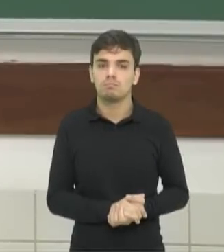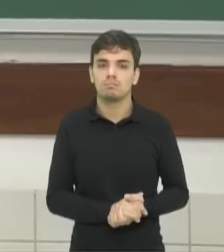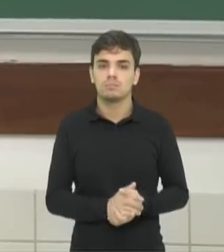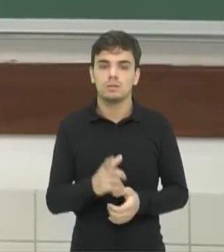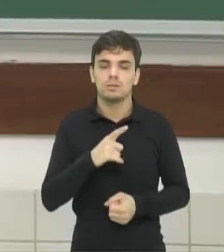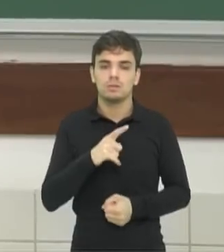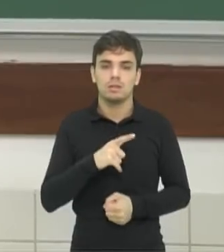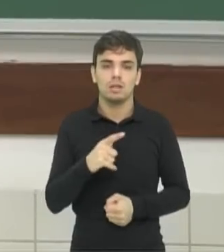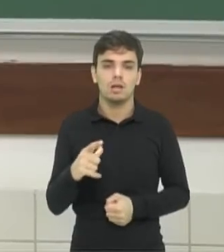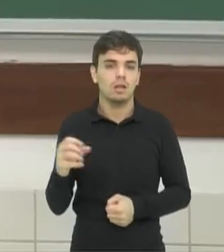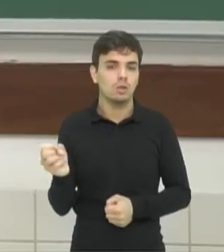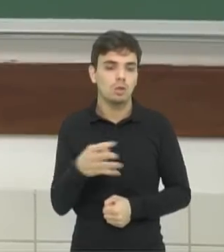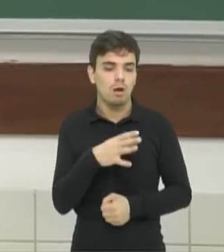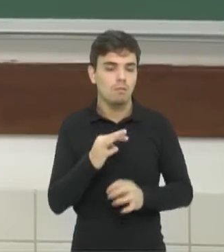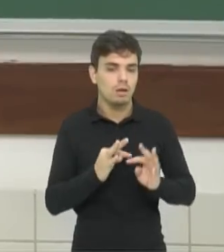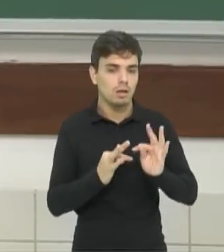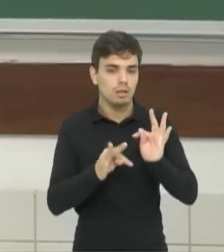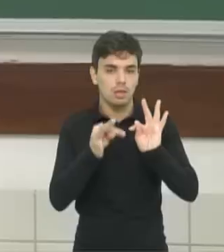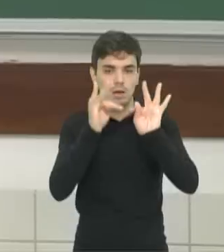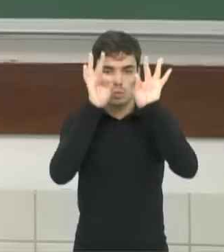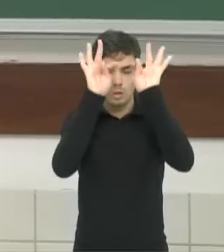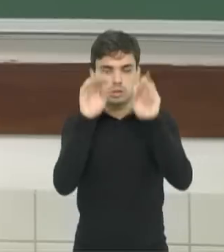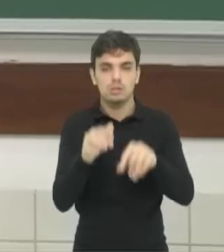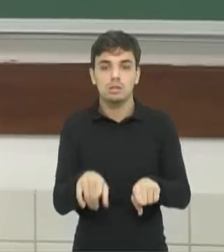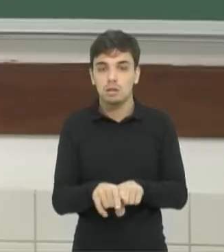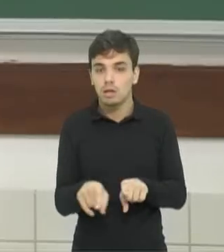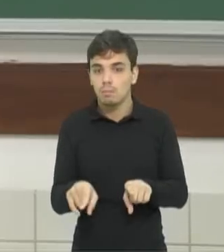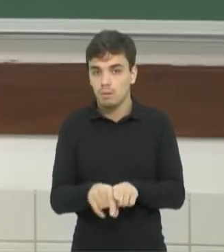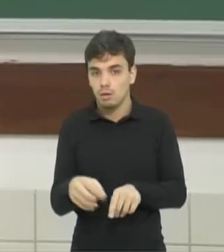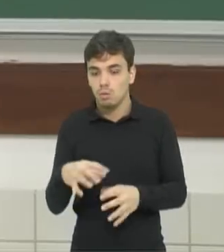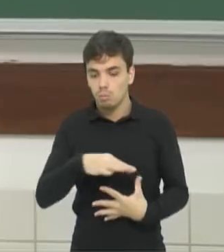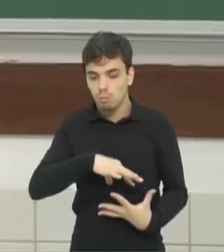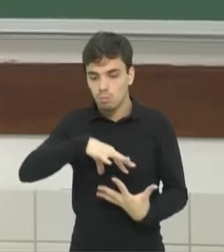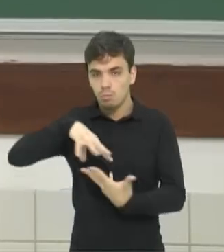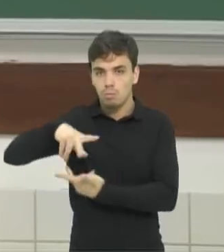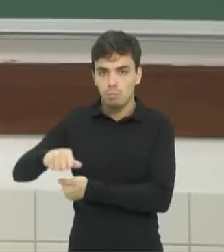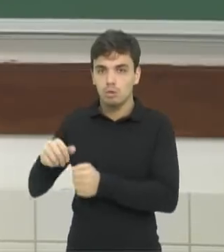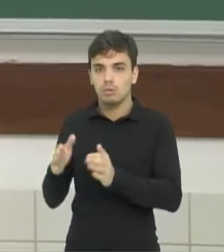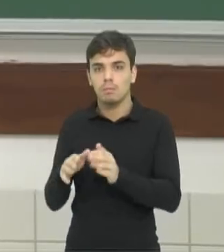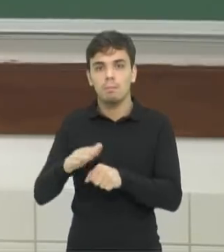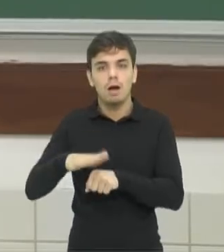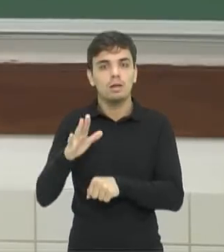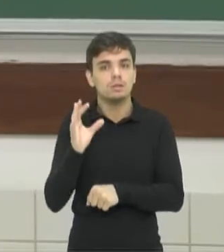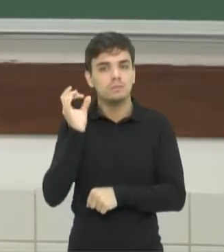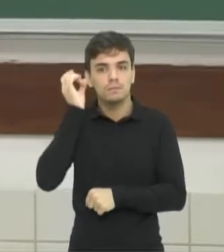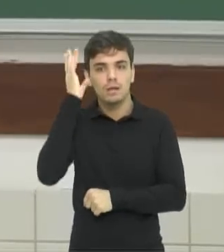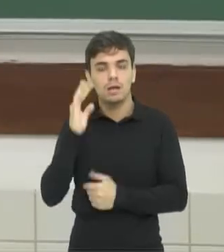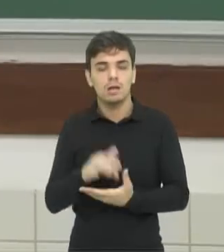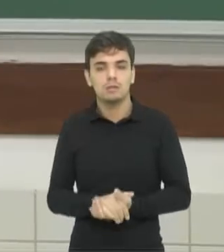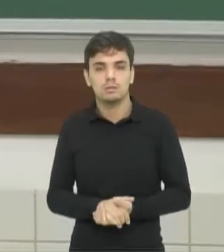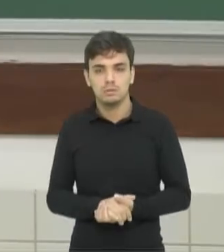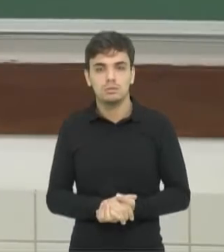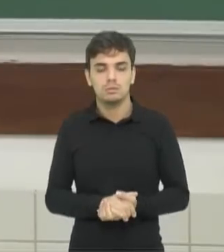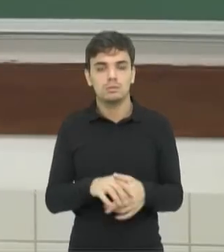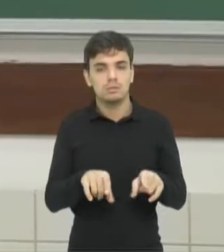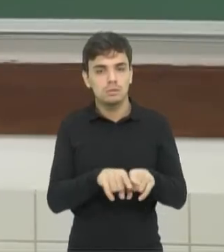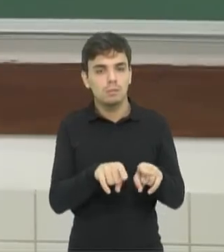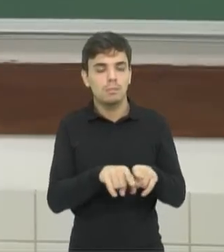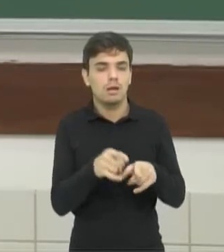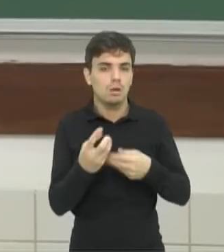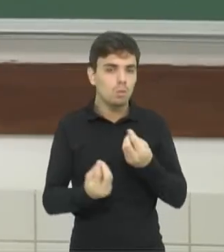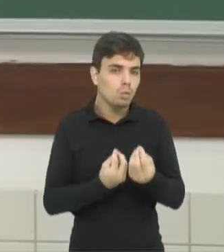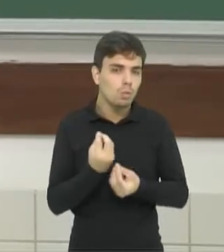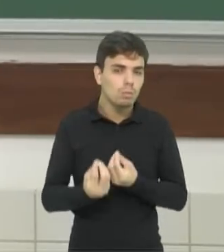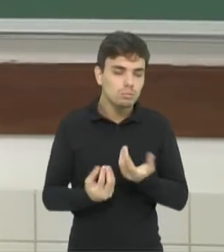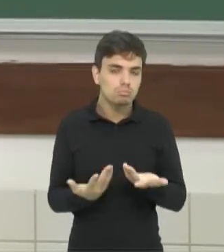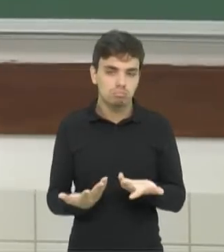de novas tecnologias, o mundo está ficando mais fácil, né? A questão até mesmo mais tarde da globalização.